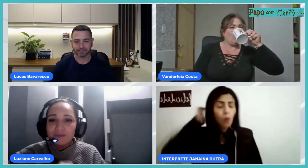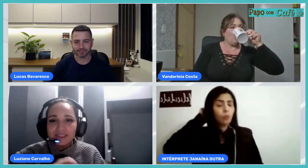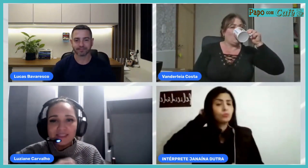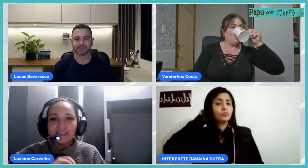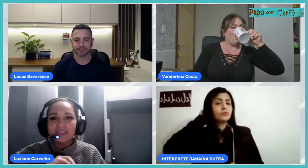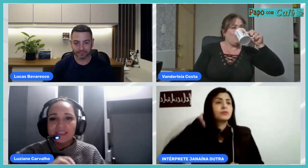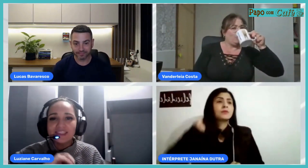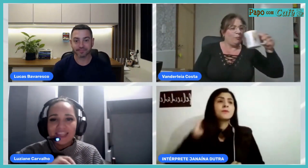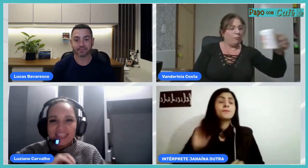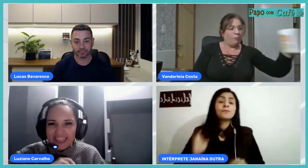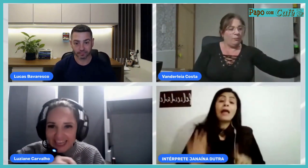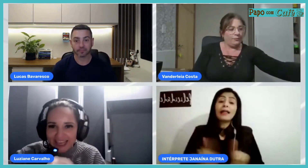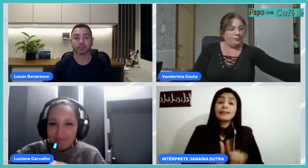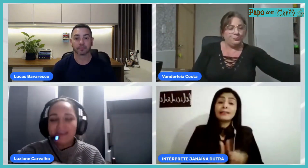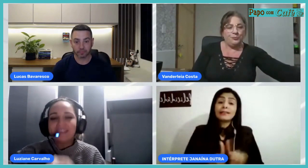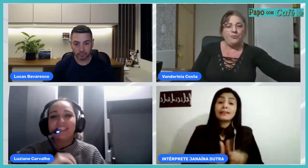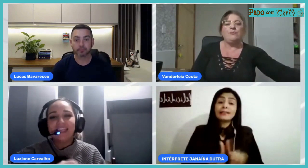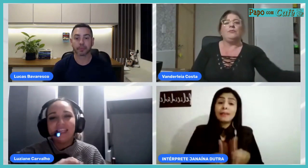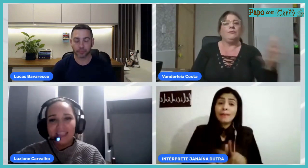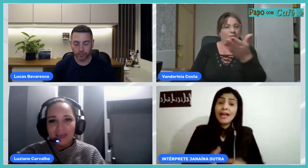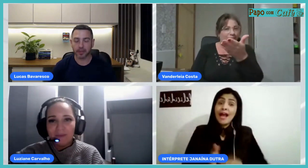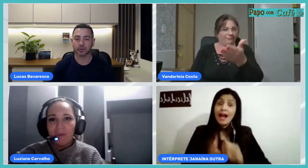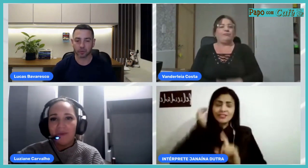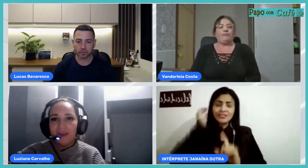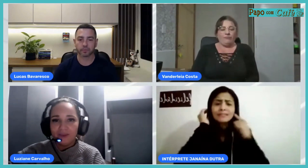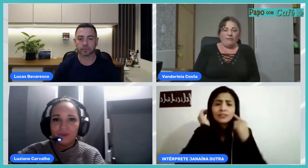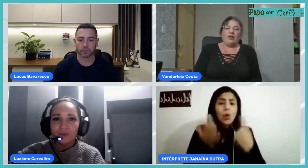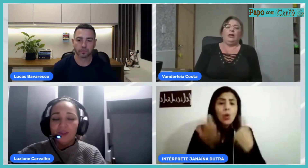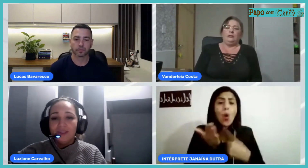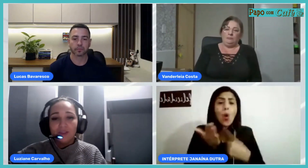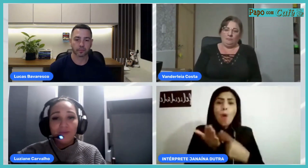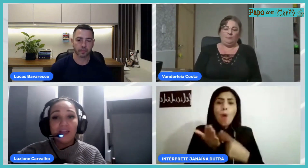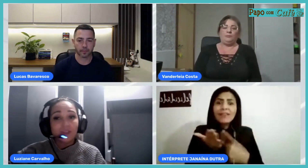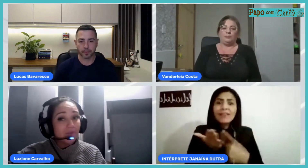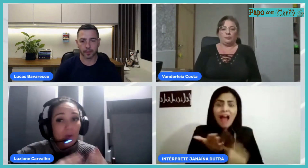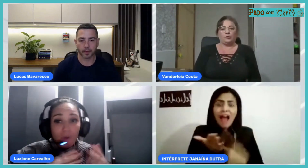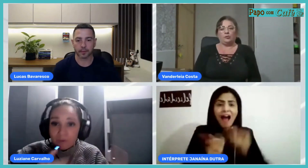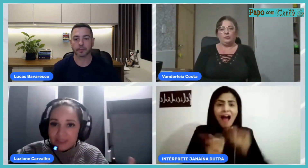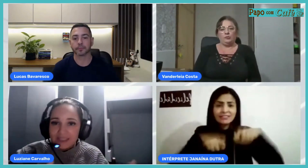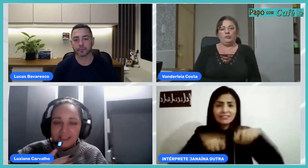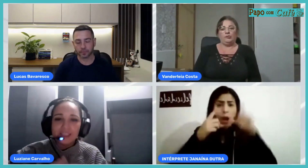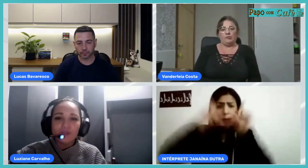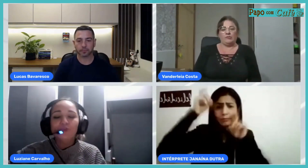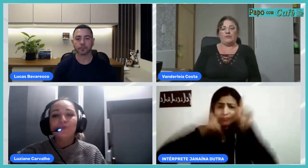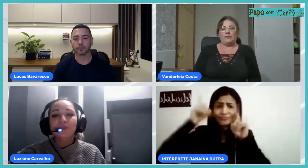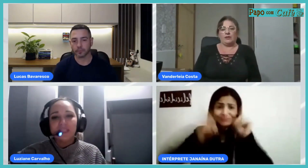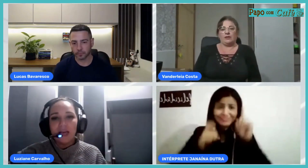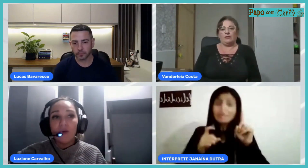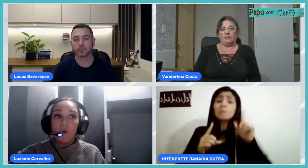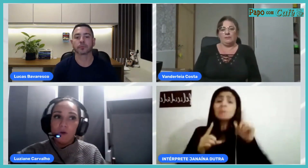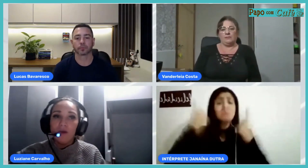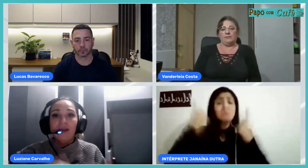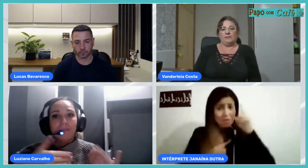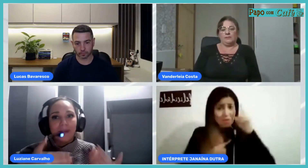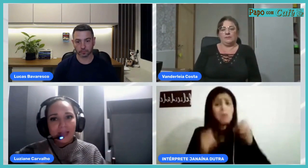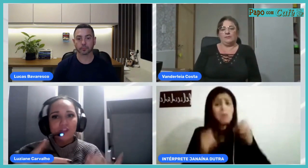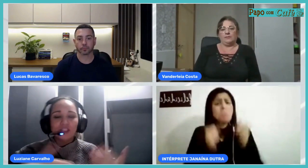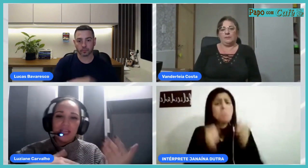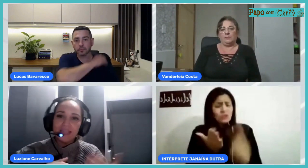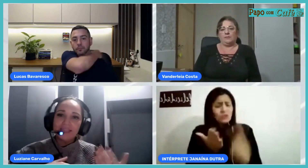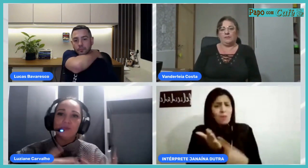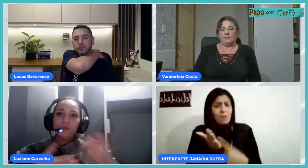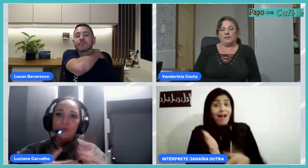vezes não precisa ser libras, né, naquele momento. Então faz uma combinação de um sinal, ó,